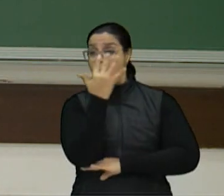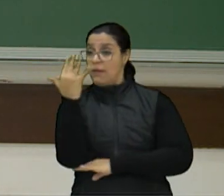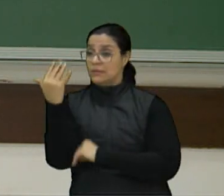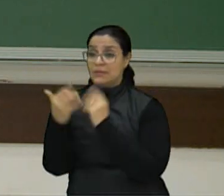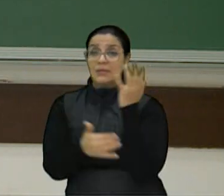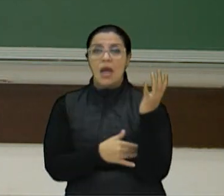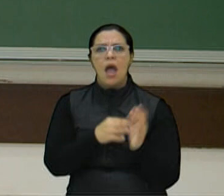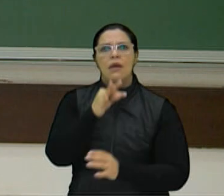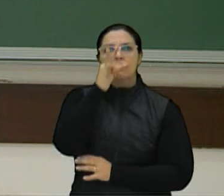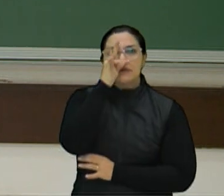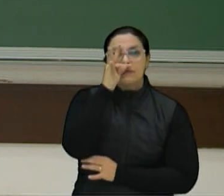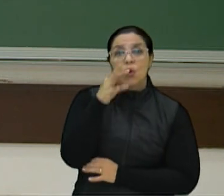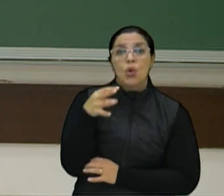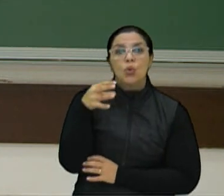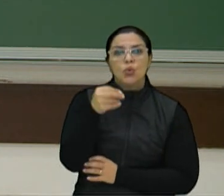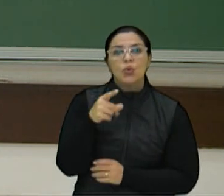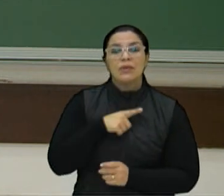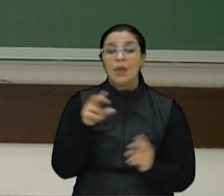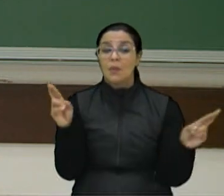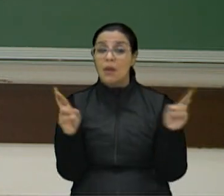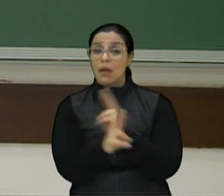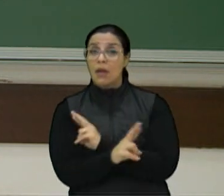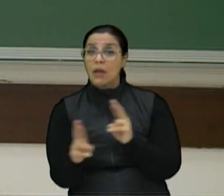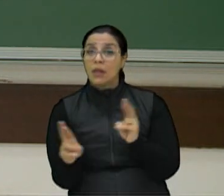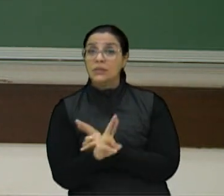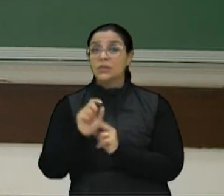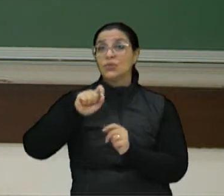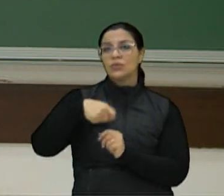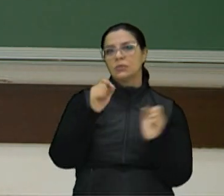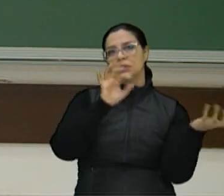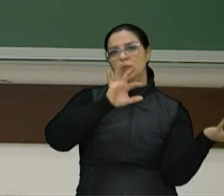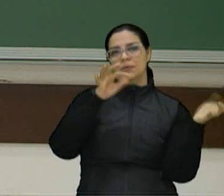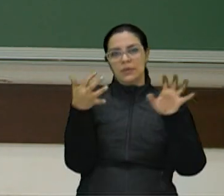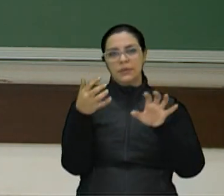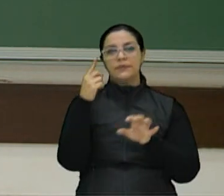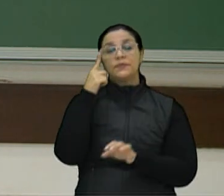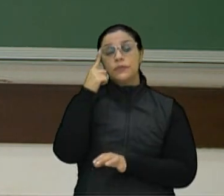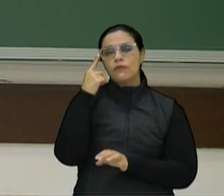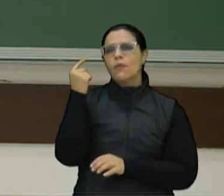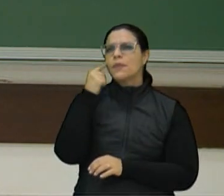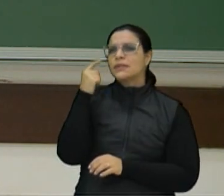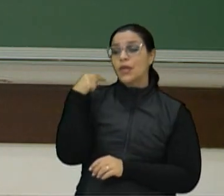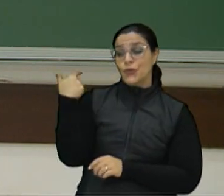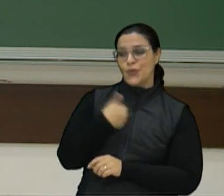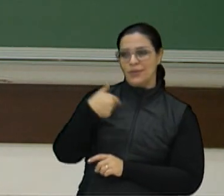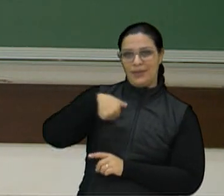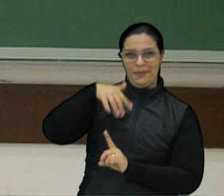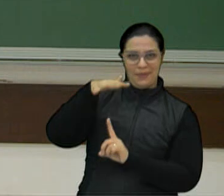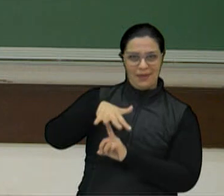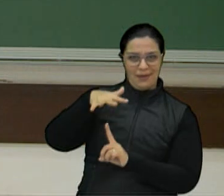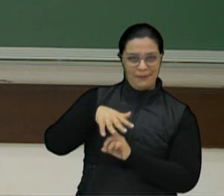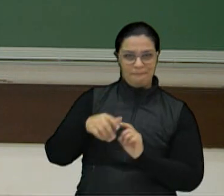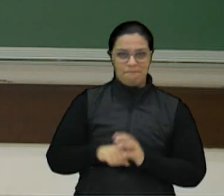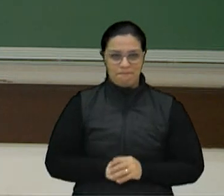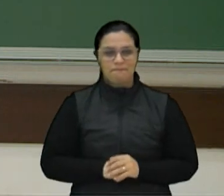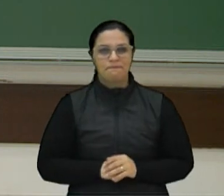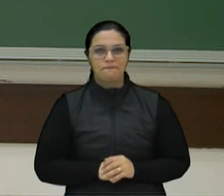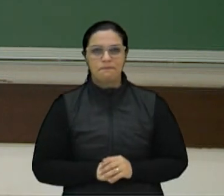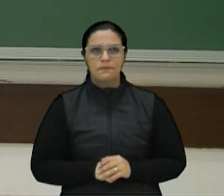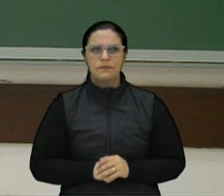têm uma relação com o clima. Vamos pensar nós aqui paranaenses.